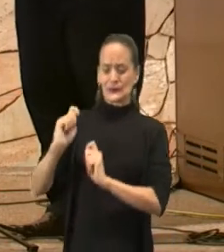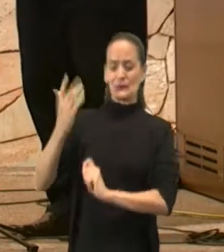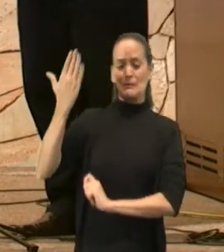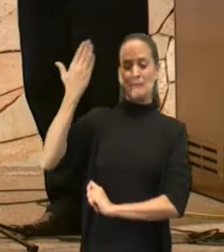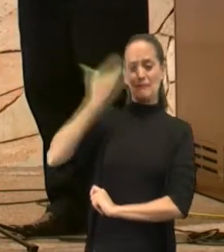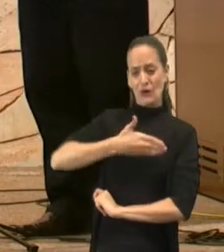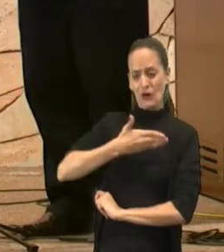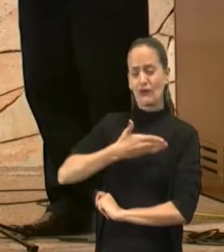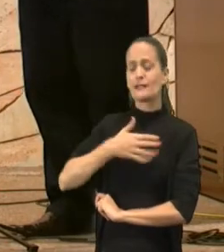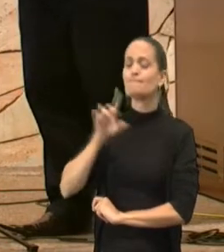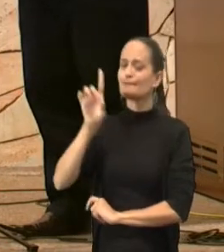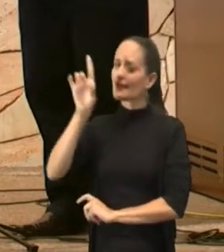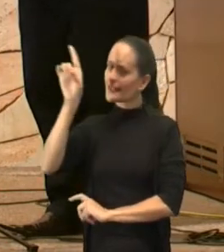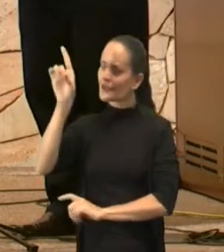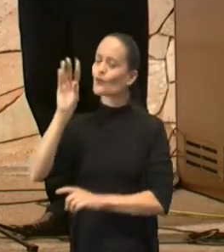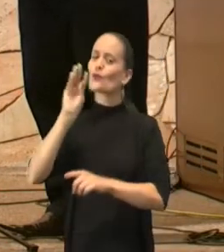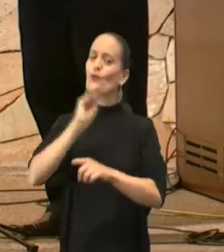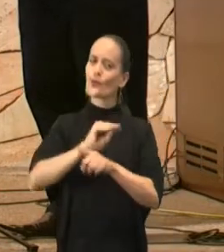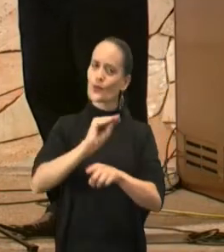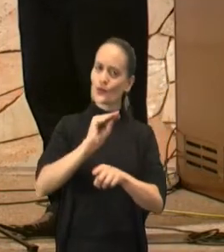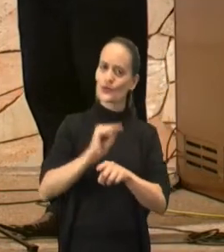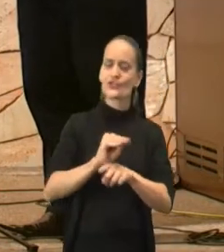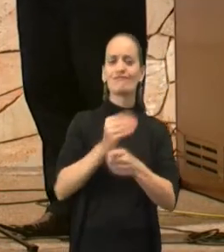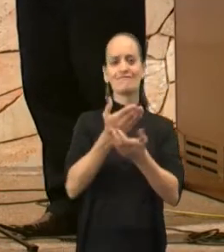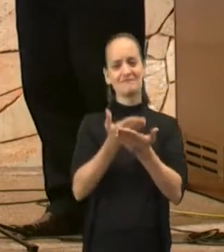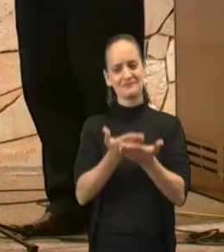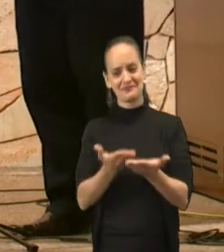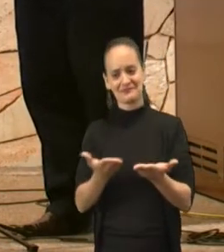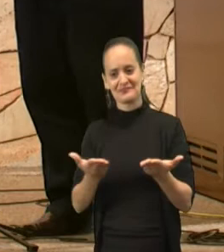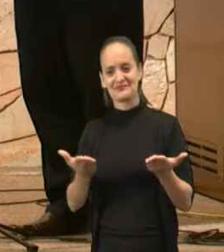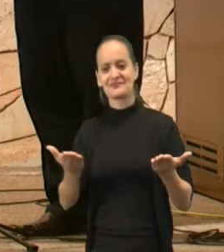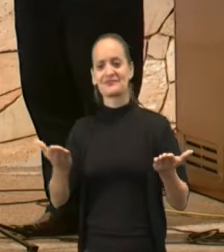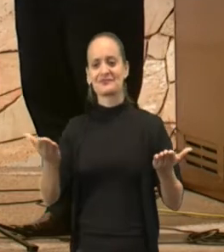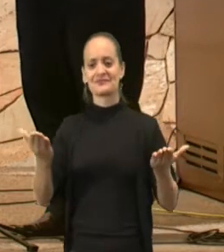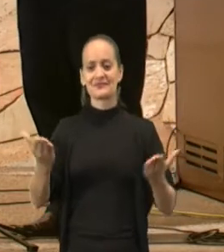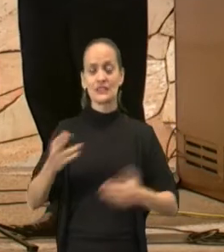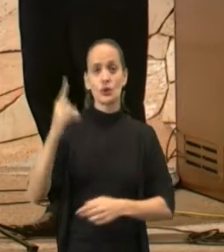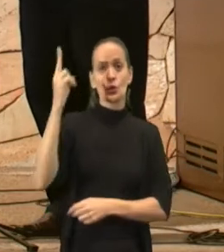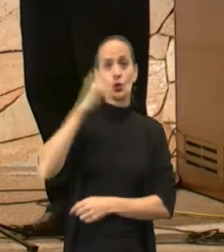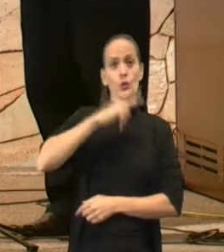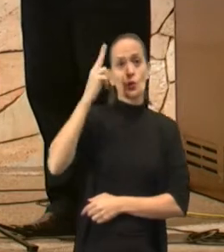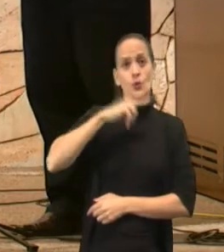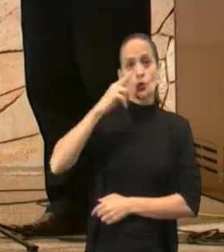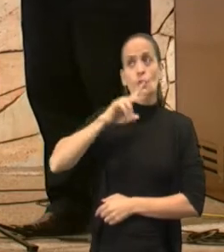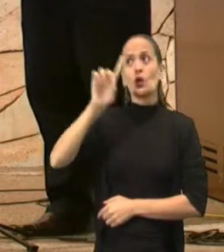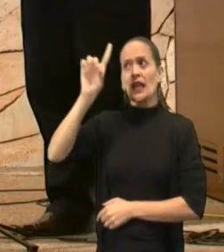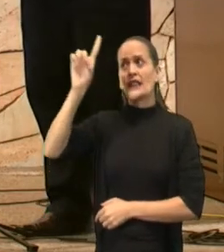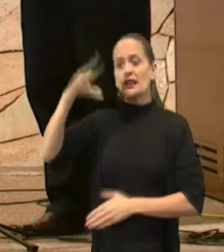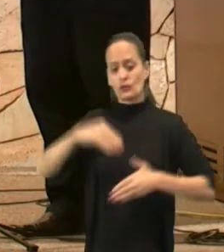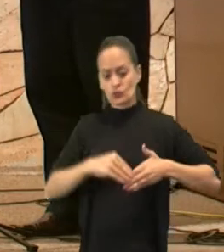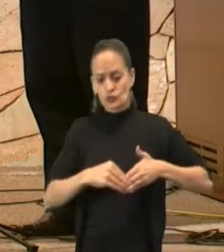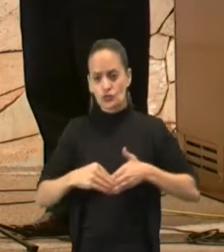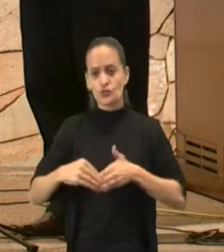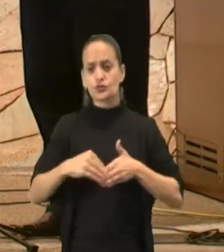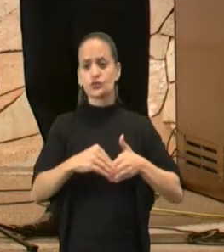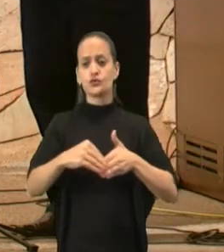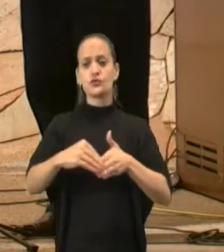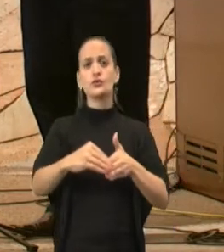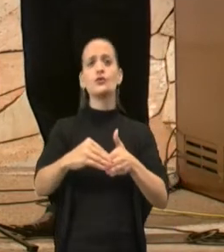provação, Deus cuidará de ti. Socorro